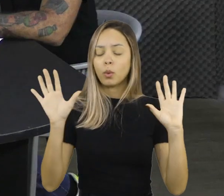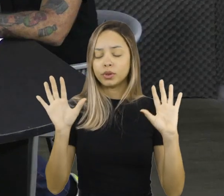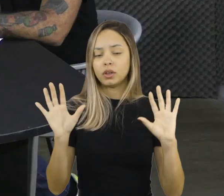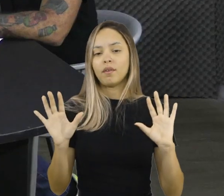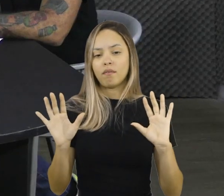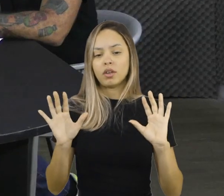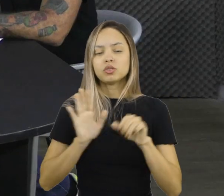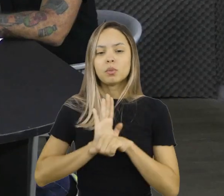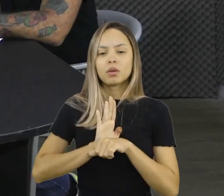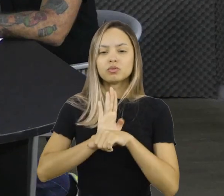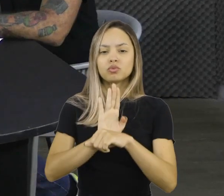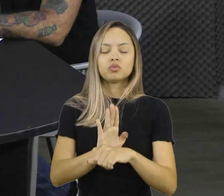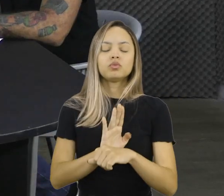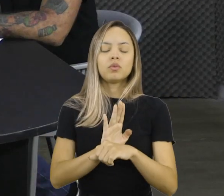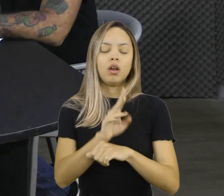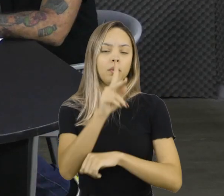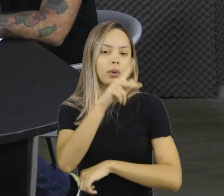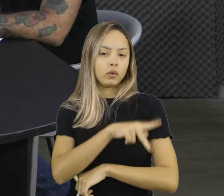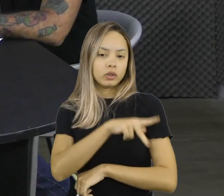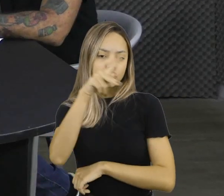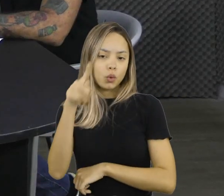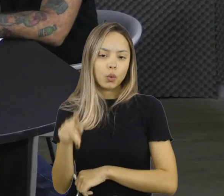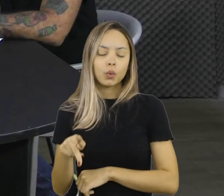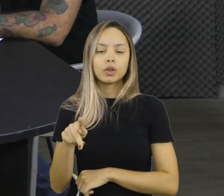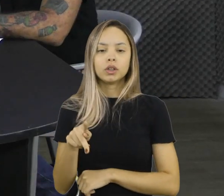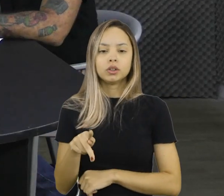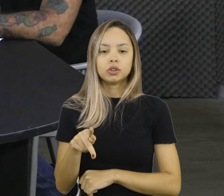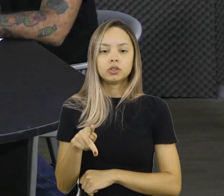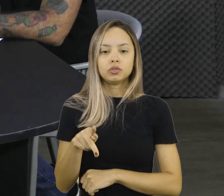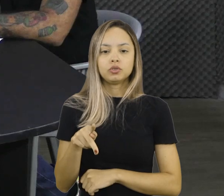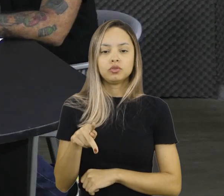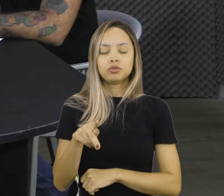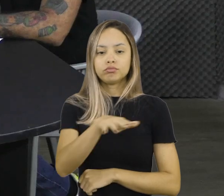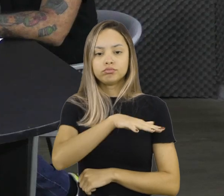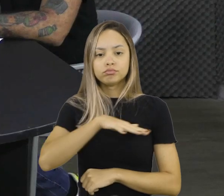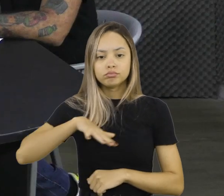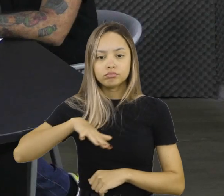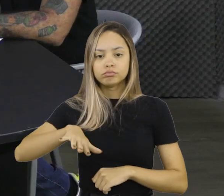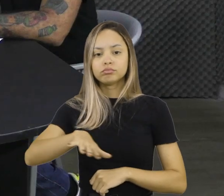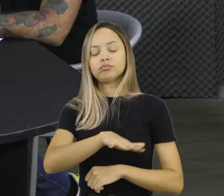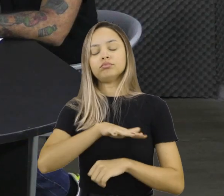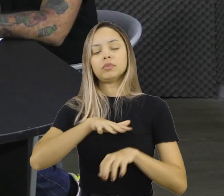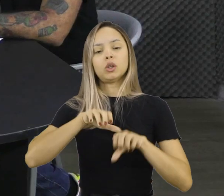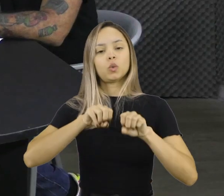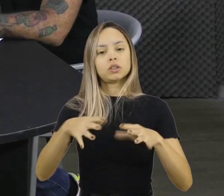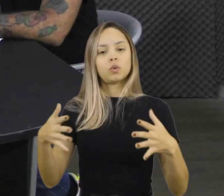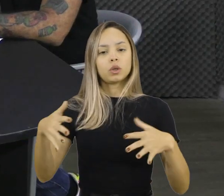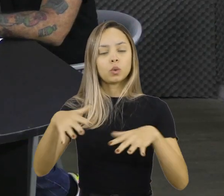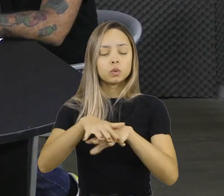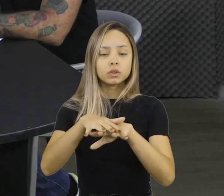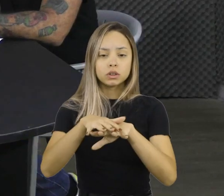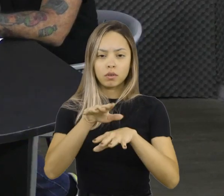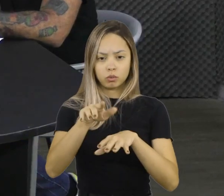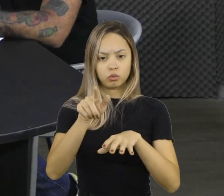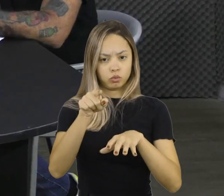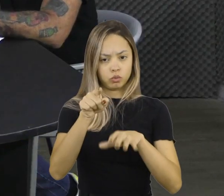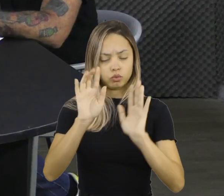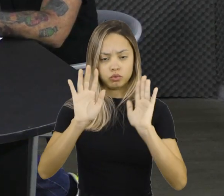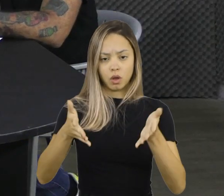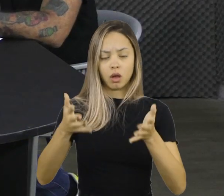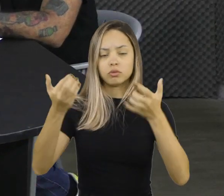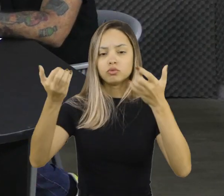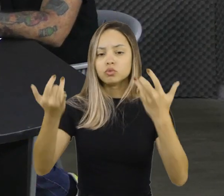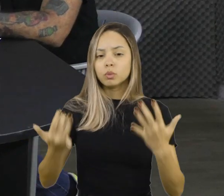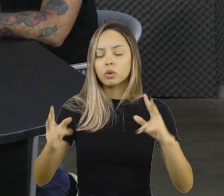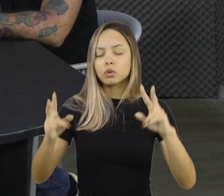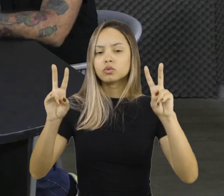para ajudar educadores e educadoras eh eh na tarefa da educação inclusiva né você já falou sobre eh a a